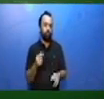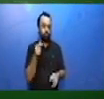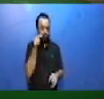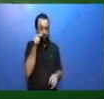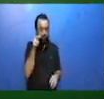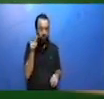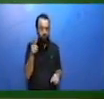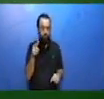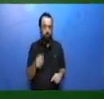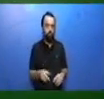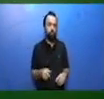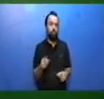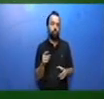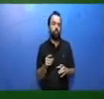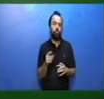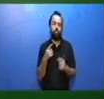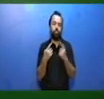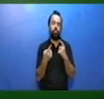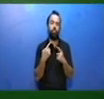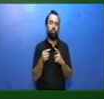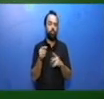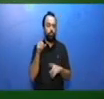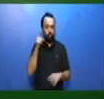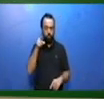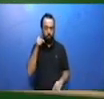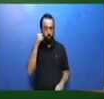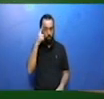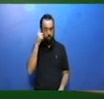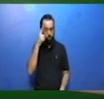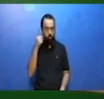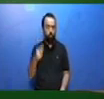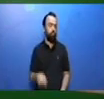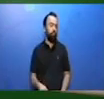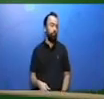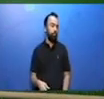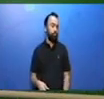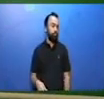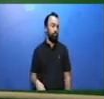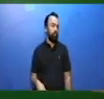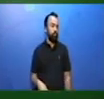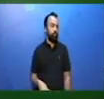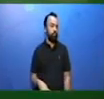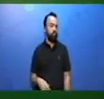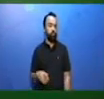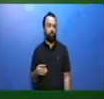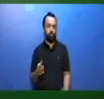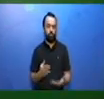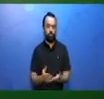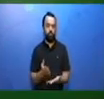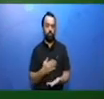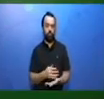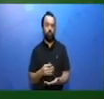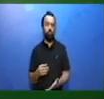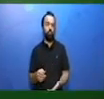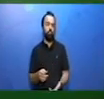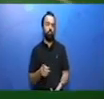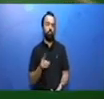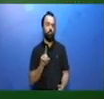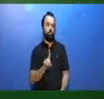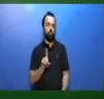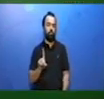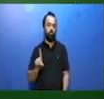observou na imagem acima. Página